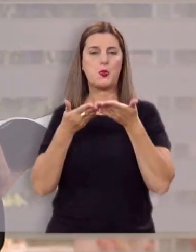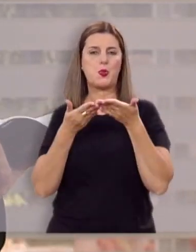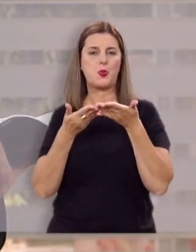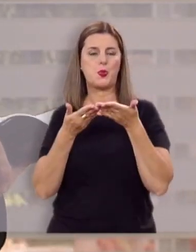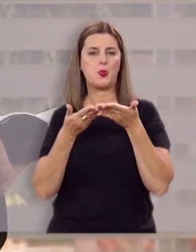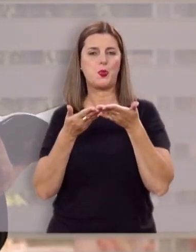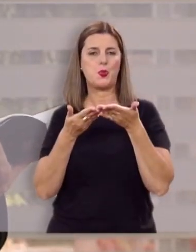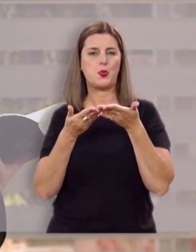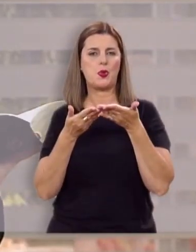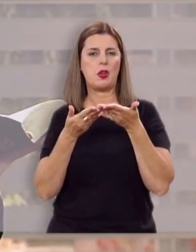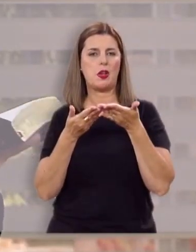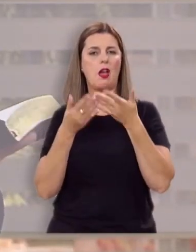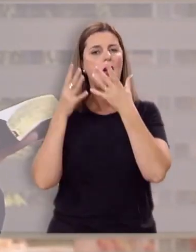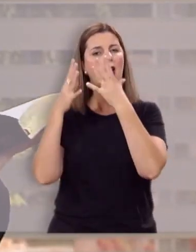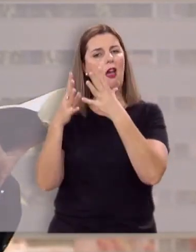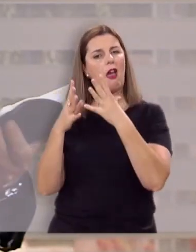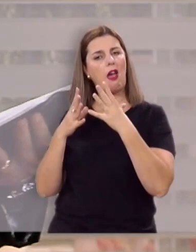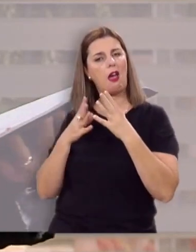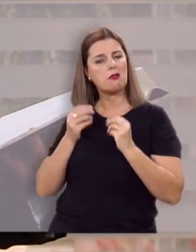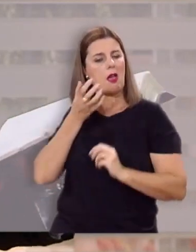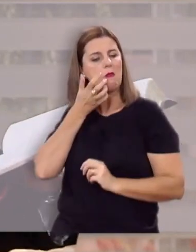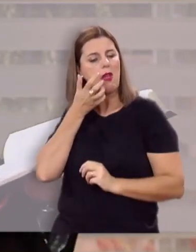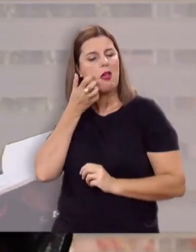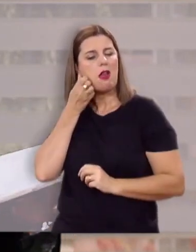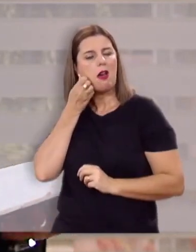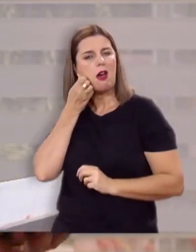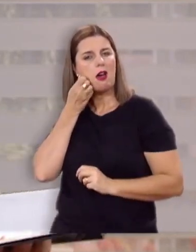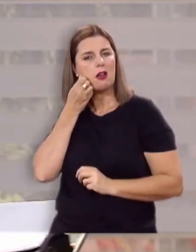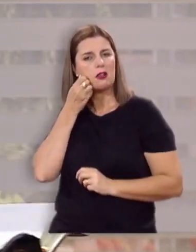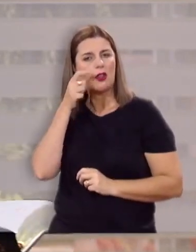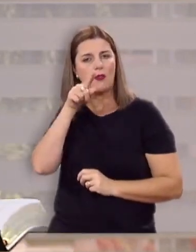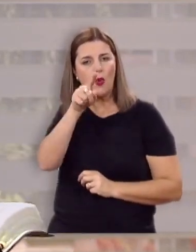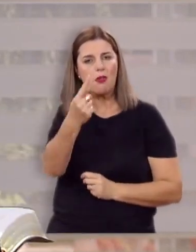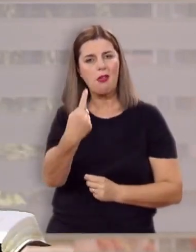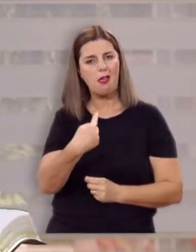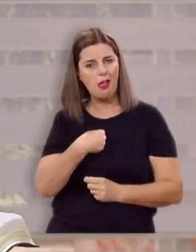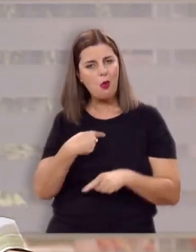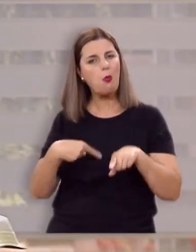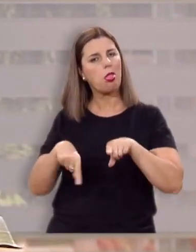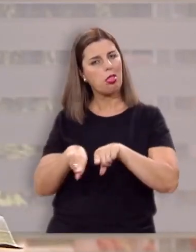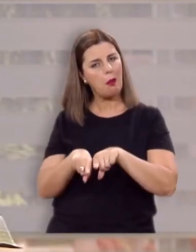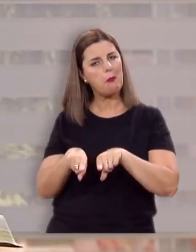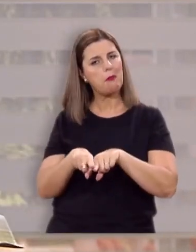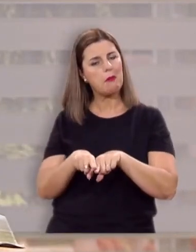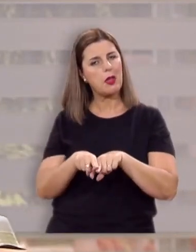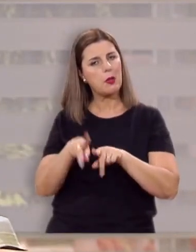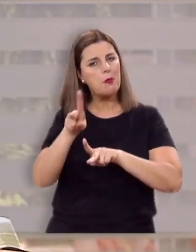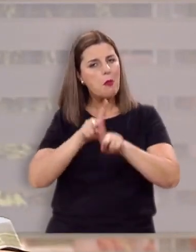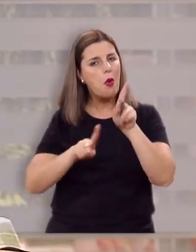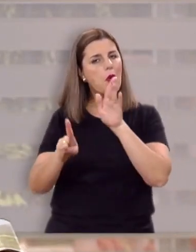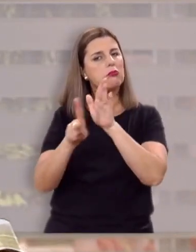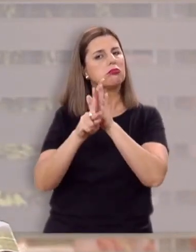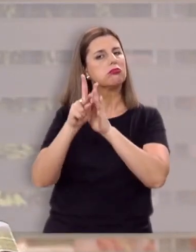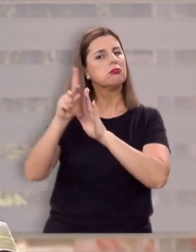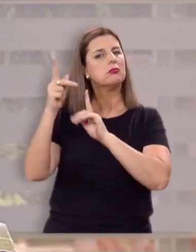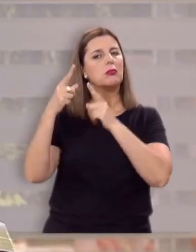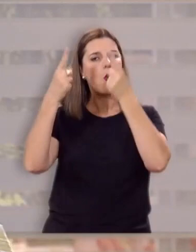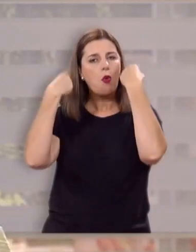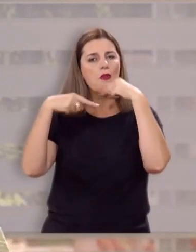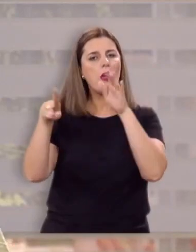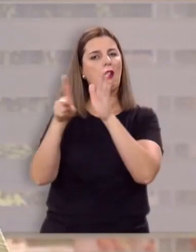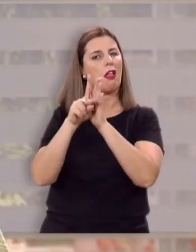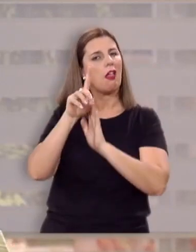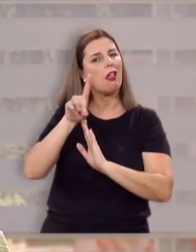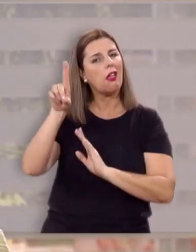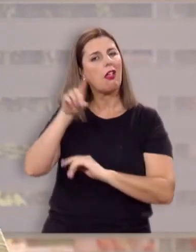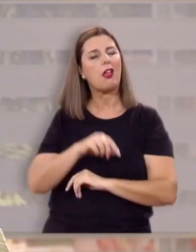ressurreição, ele recebe como herança a você e a mim, seu povo, suas